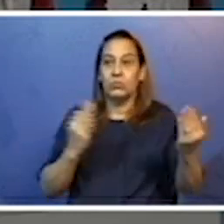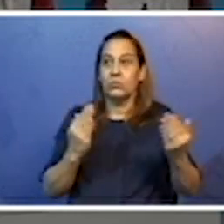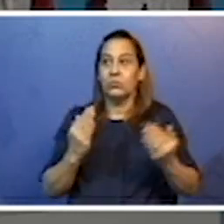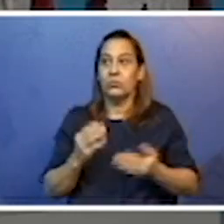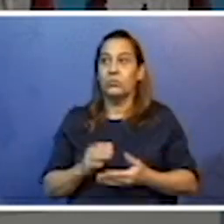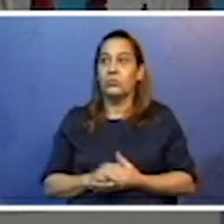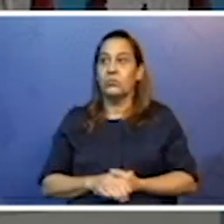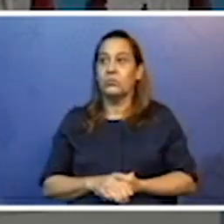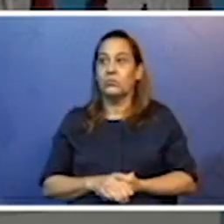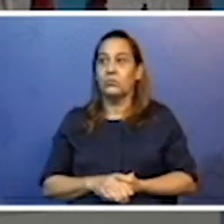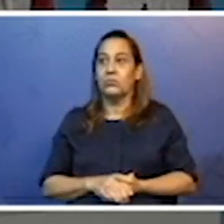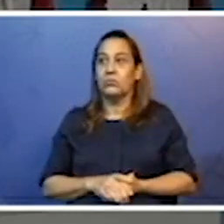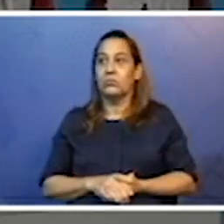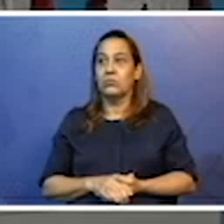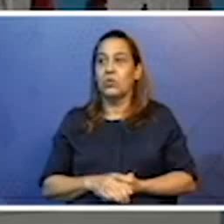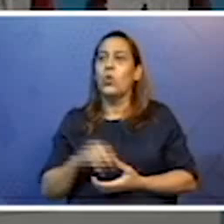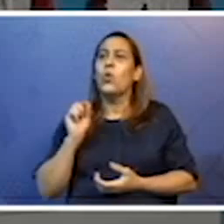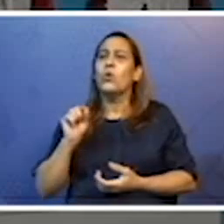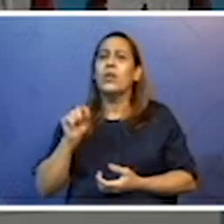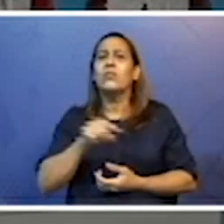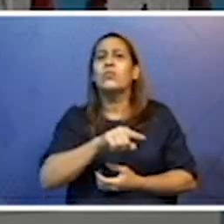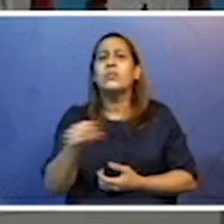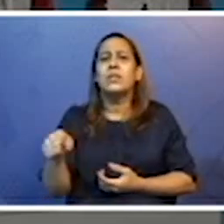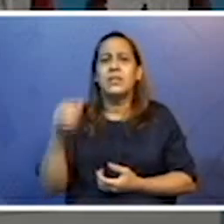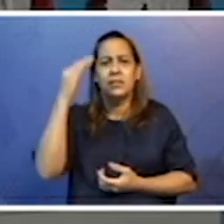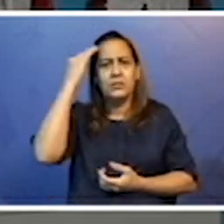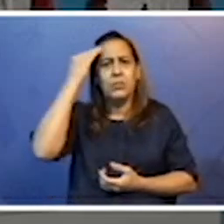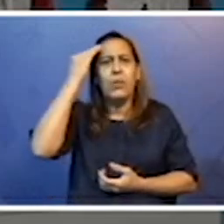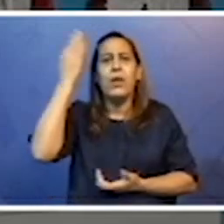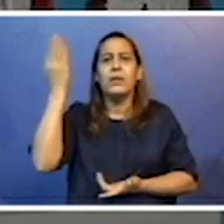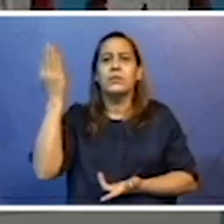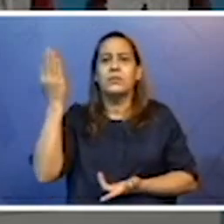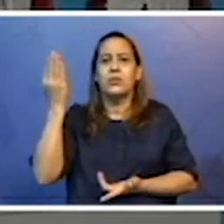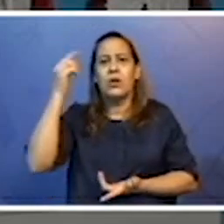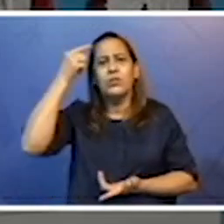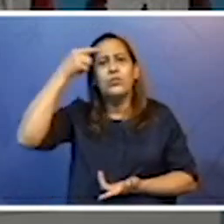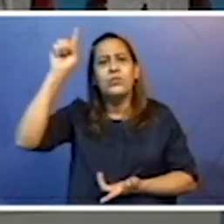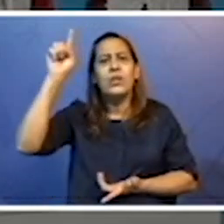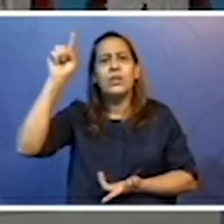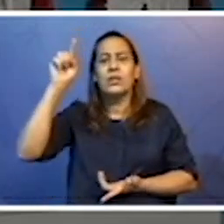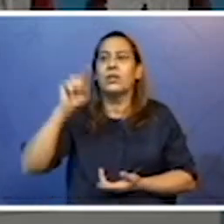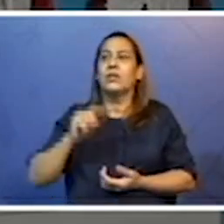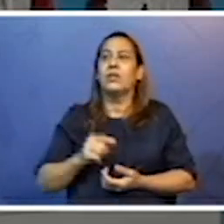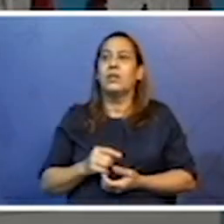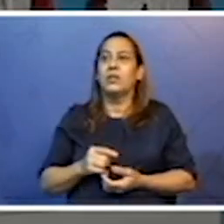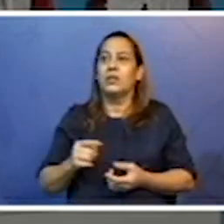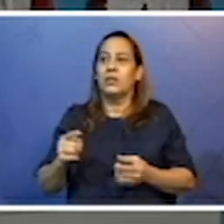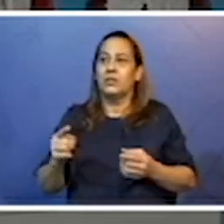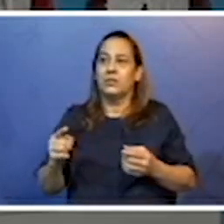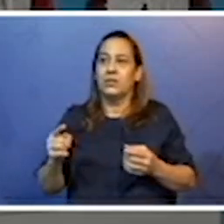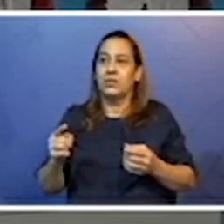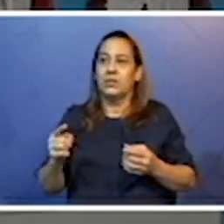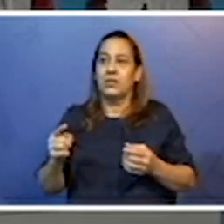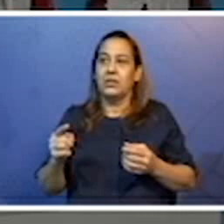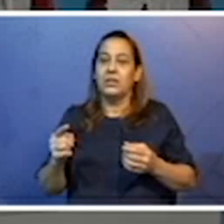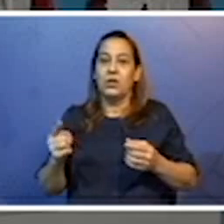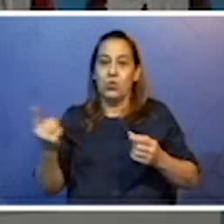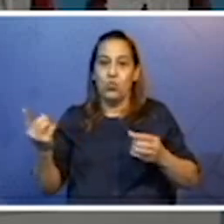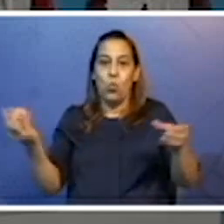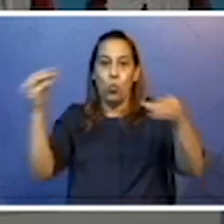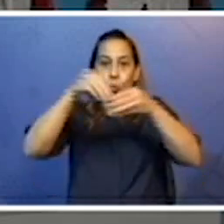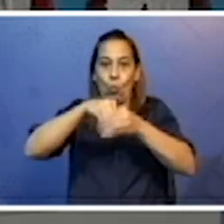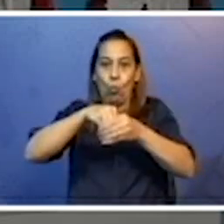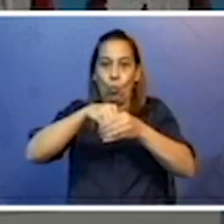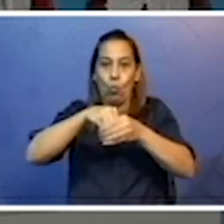de novo. O que é que vocês acham? Quantas vezes este cabe dentro